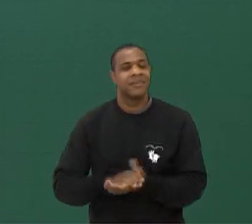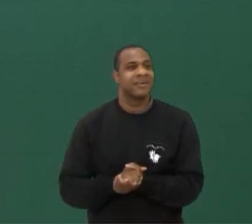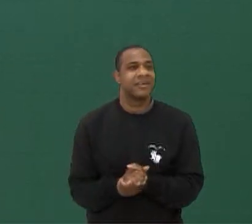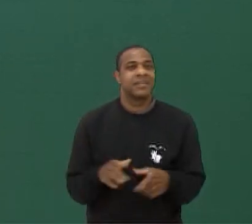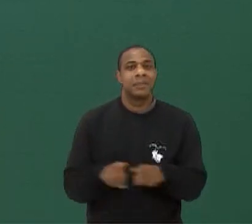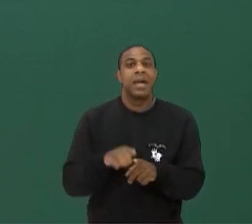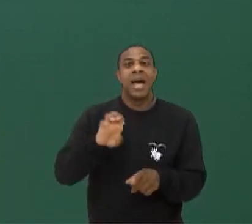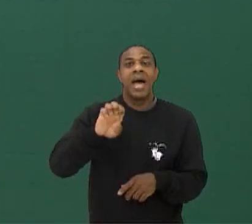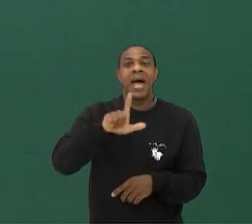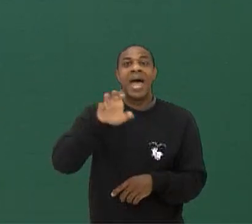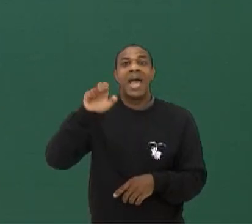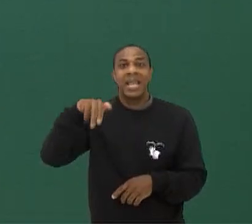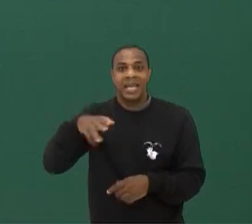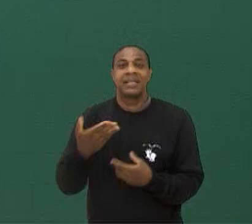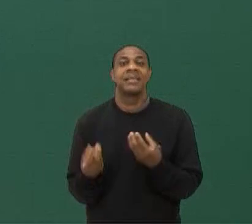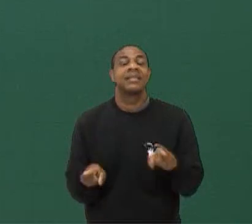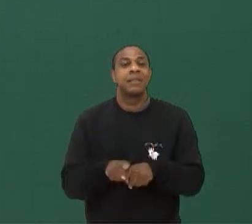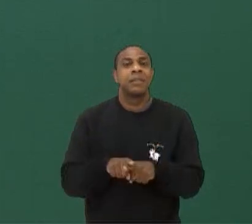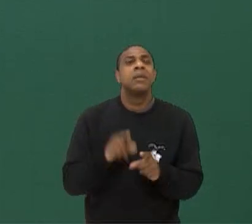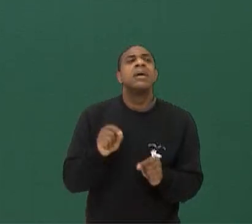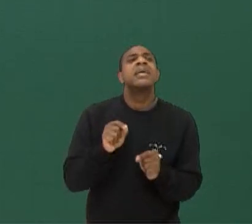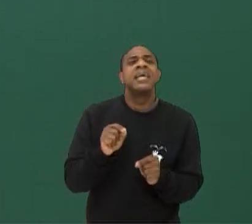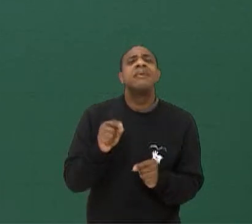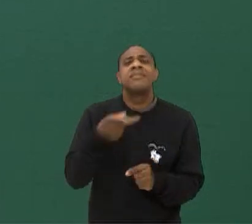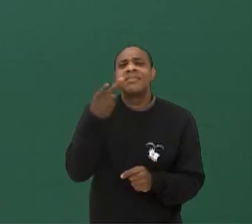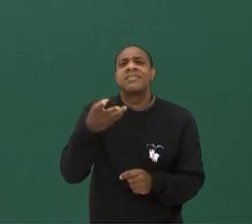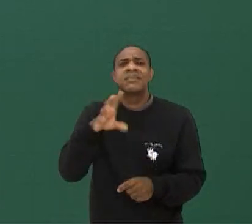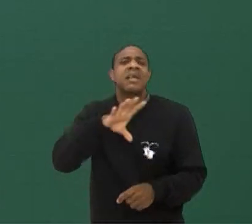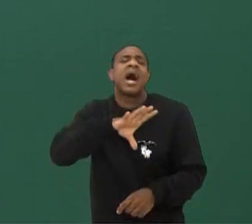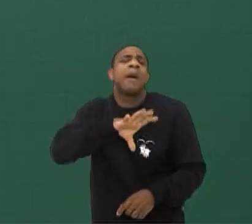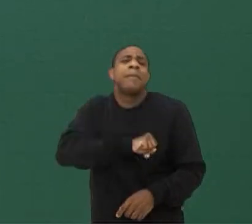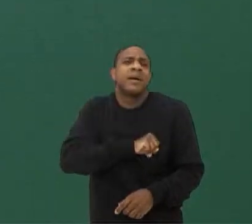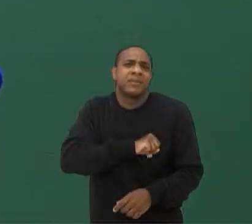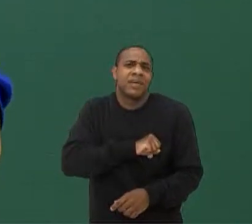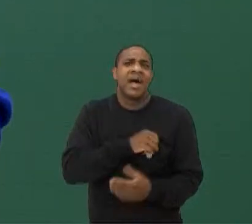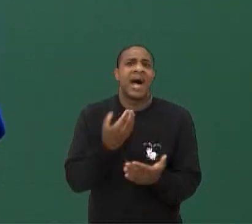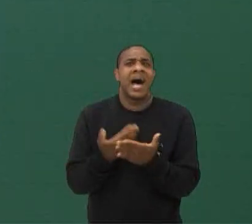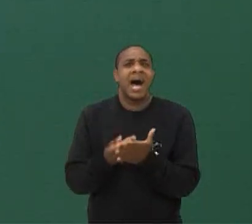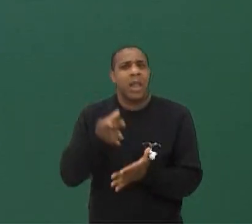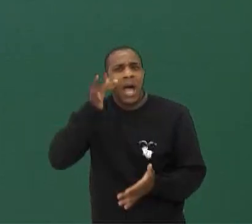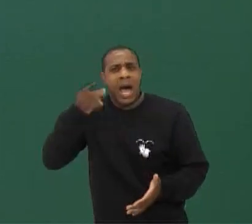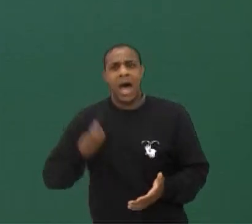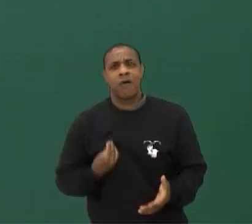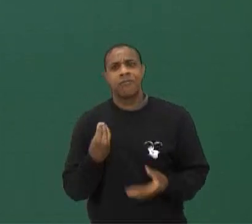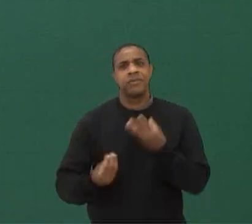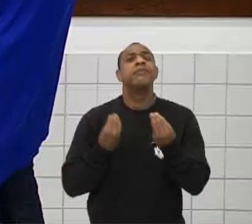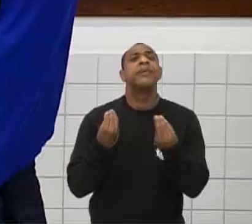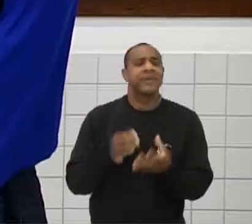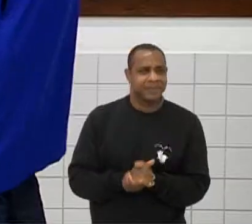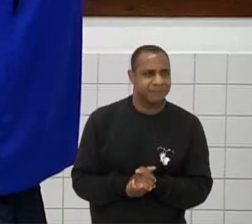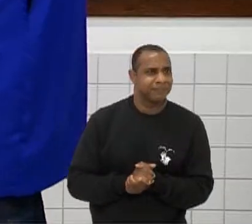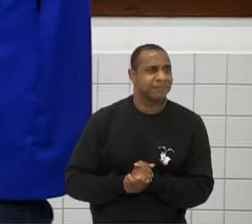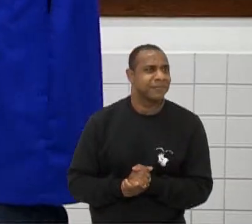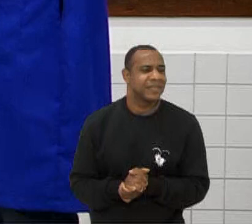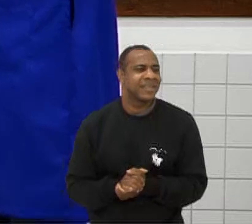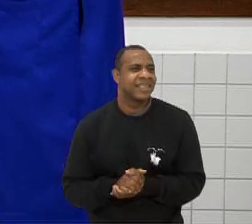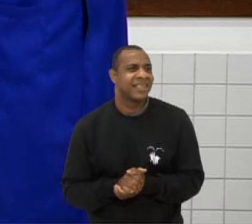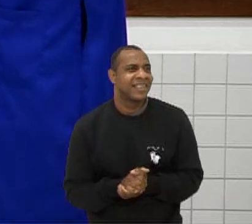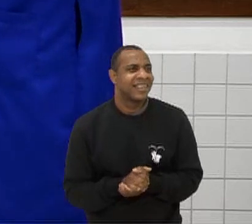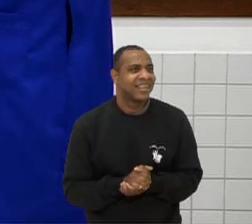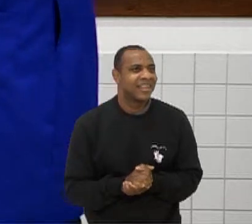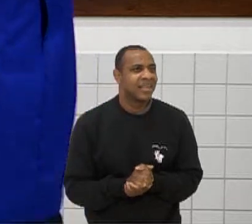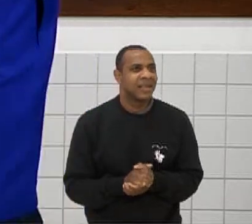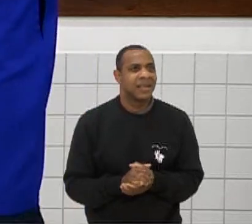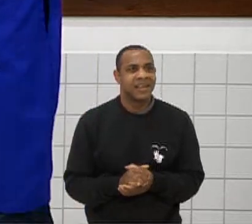a Ellen Rayane. Quem mais diz que está amando essas aulas ao vivo? Isso aí, tamo junto, boa. Marlon, tem uma aluna aqui que perguntou, a tua